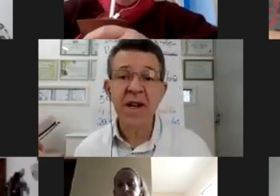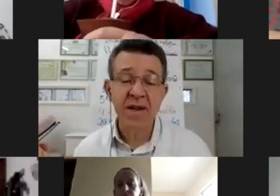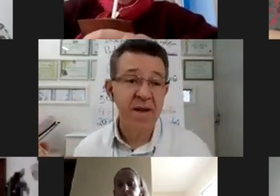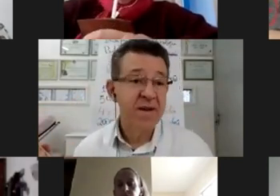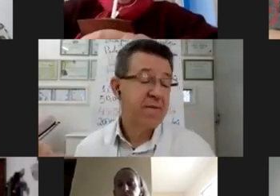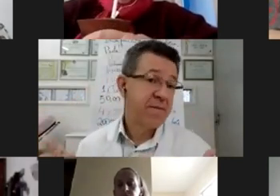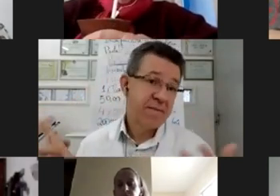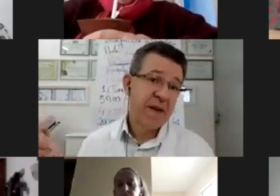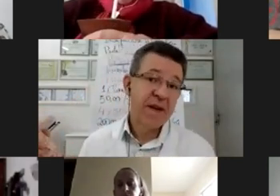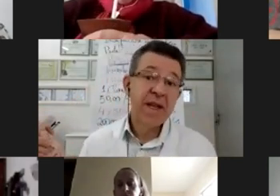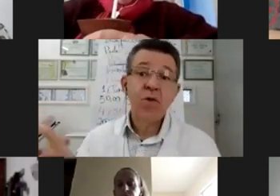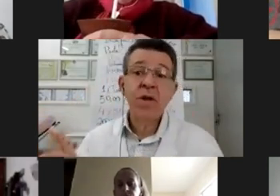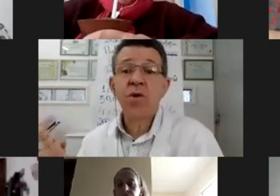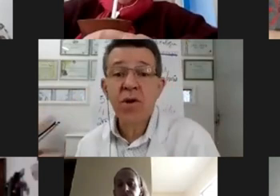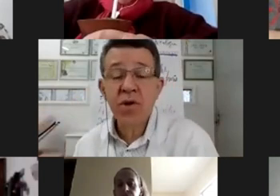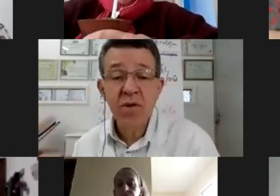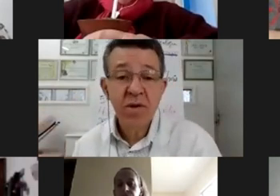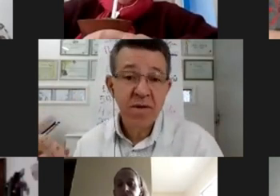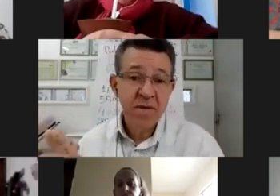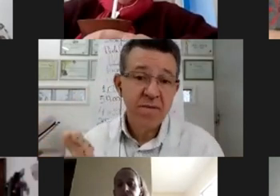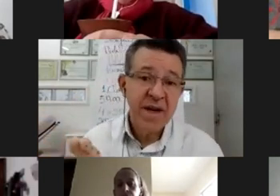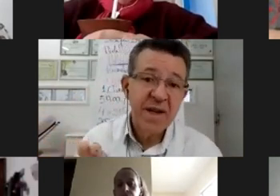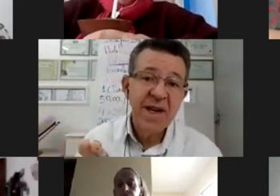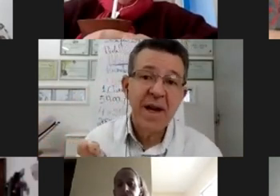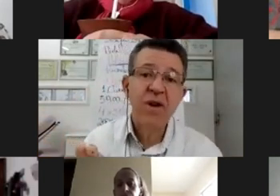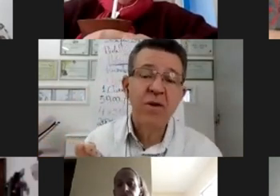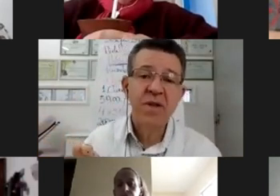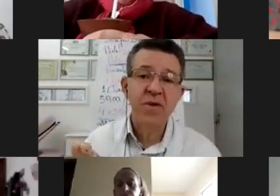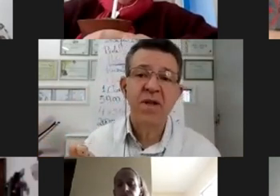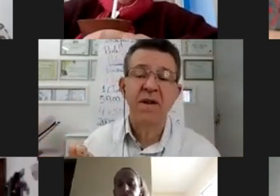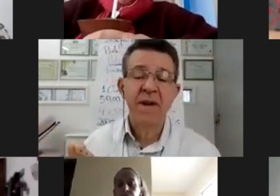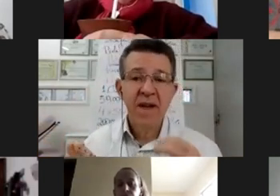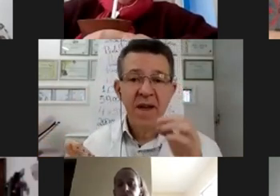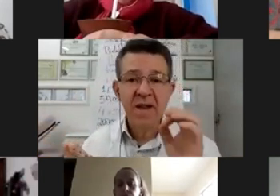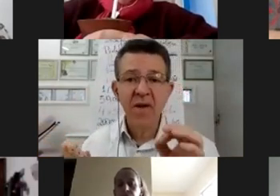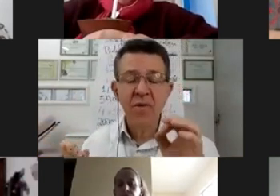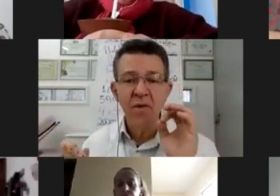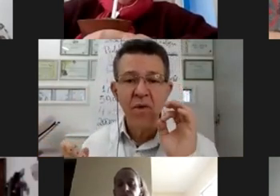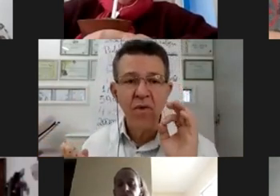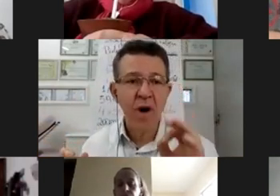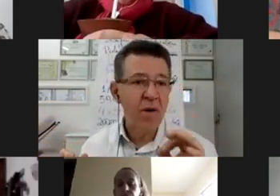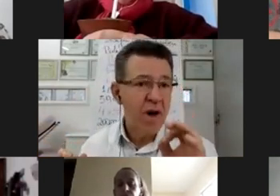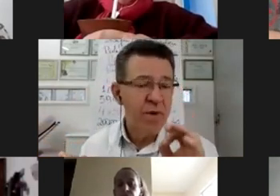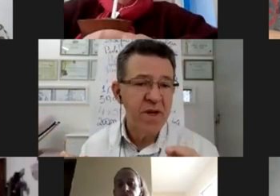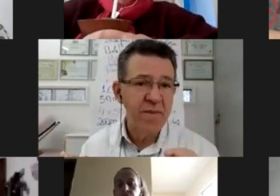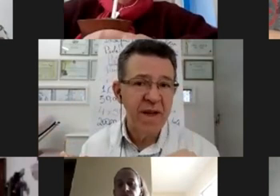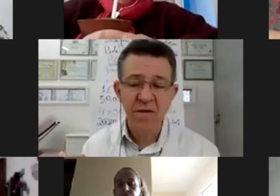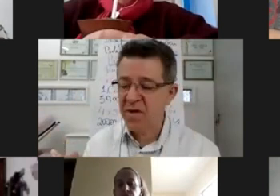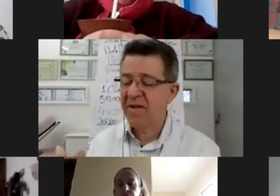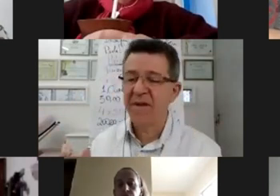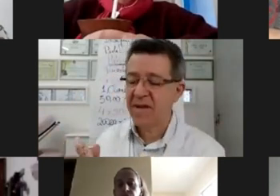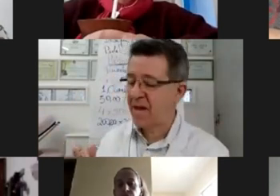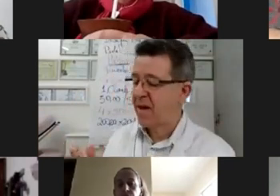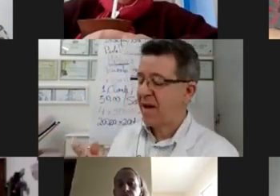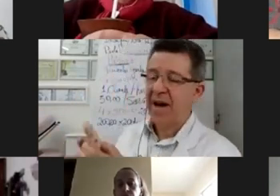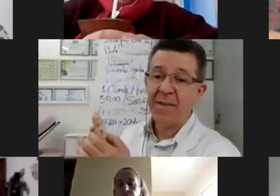uma criança, mas ainda um idoso, mais delicado ainda eu preciso ser. Então, qual é o procedimento?